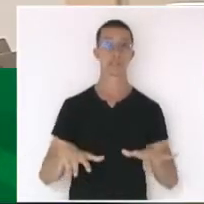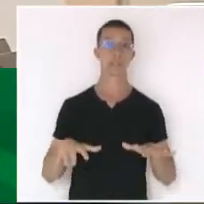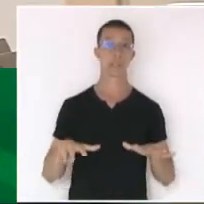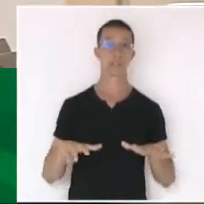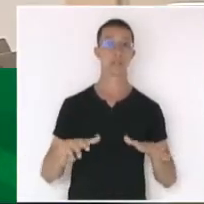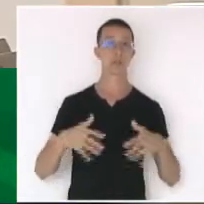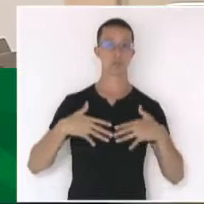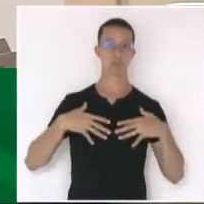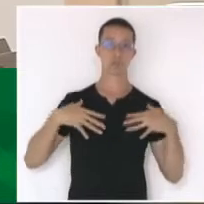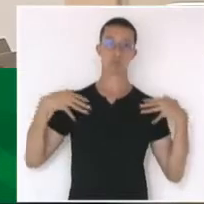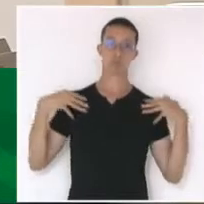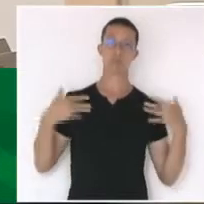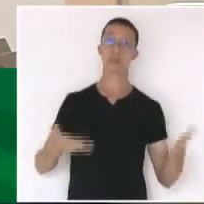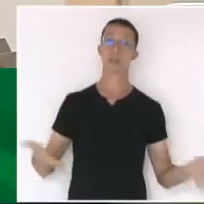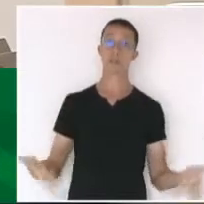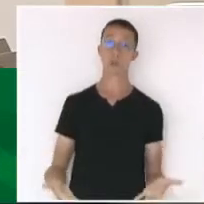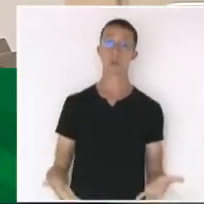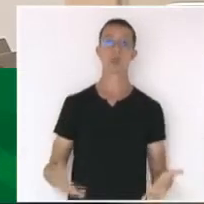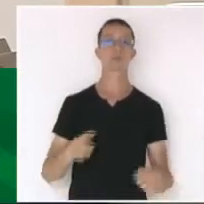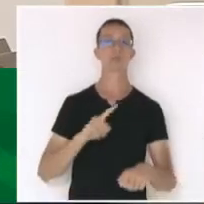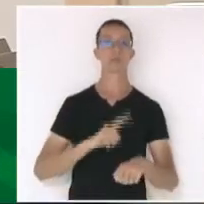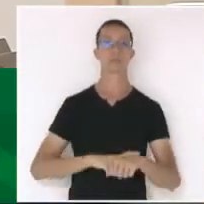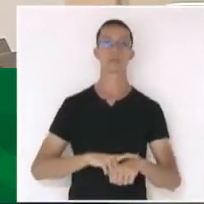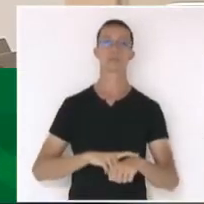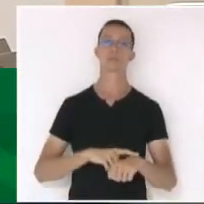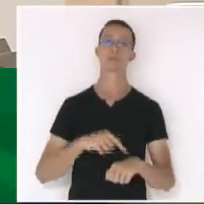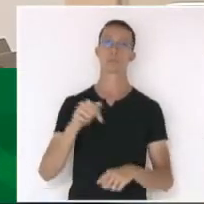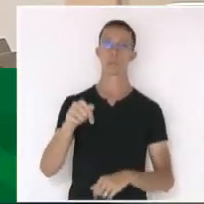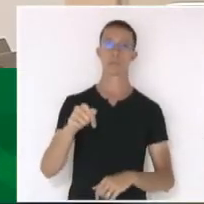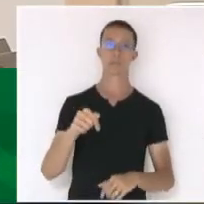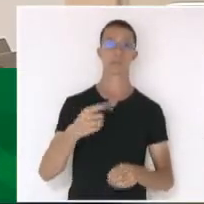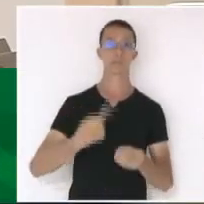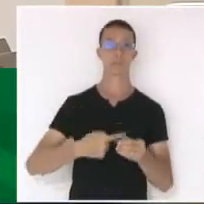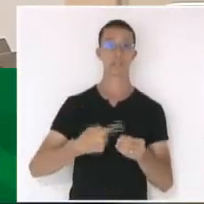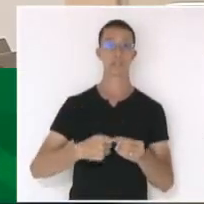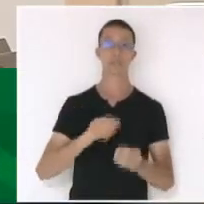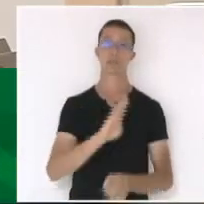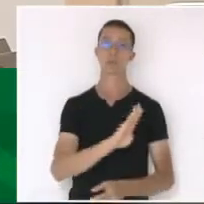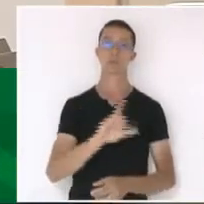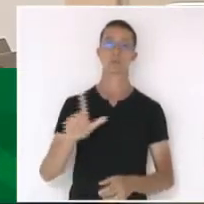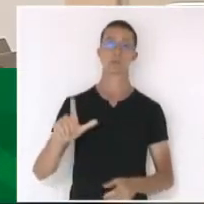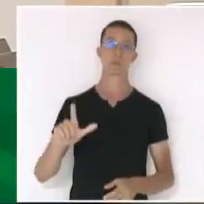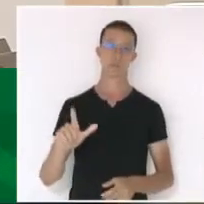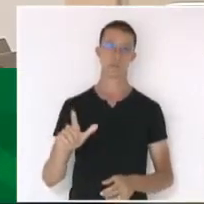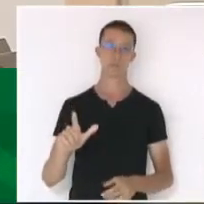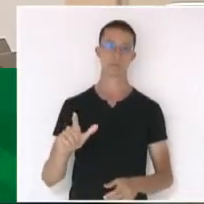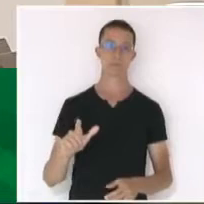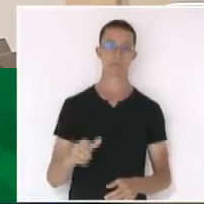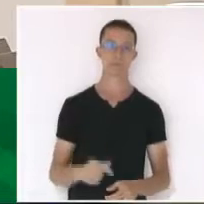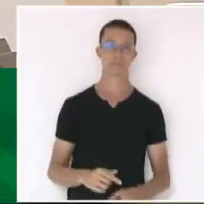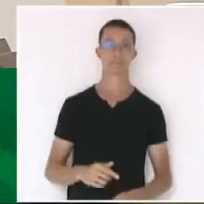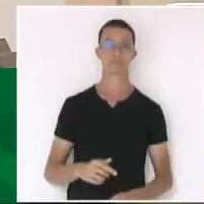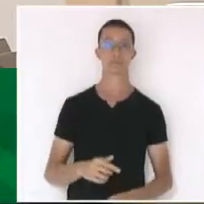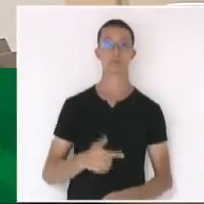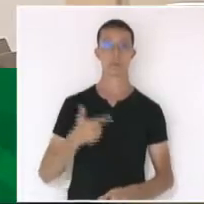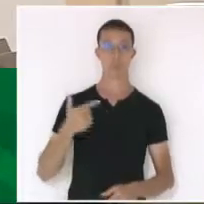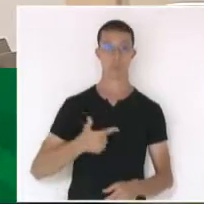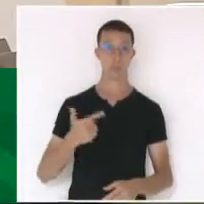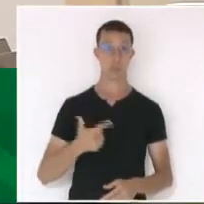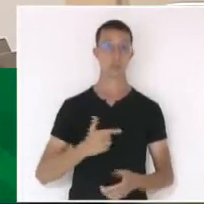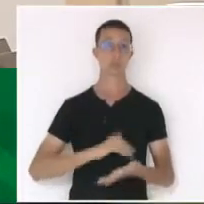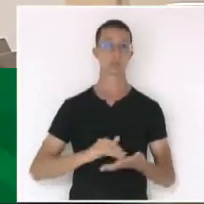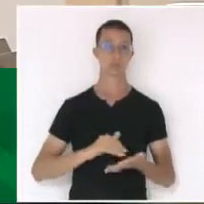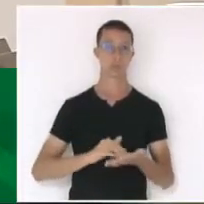e hoje às 19horas no município de Blumenau para constar o segundo